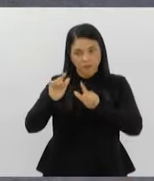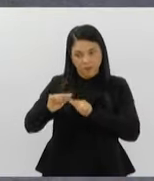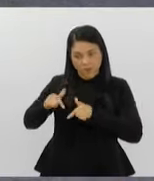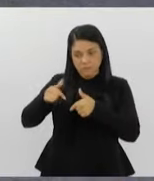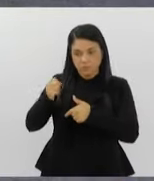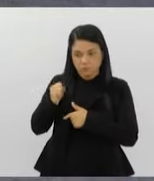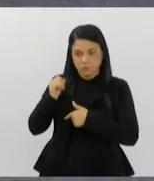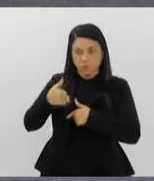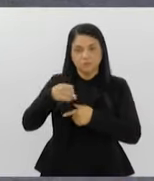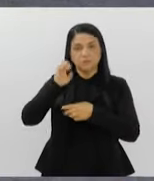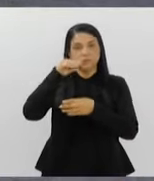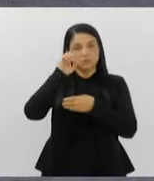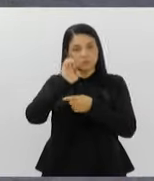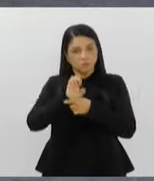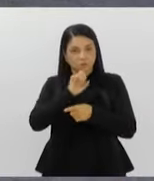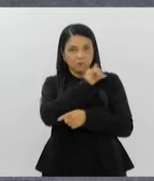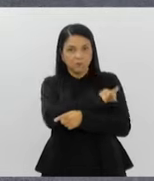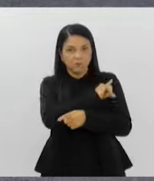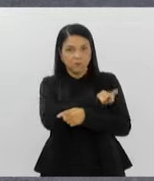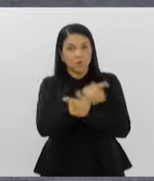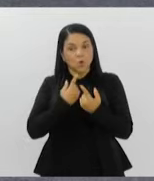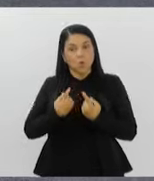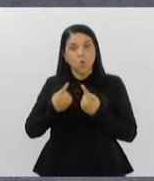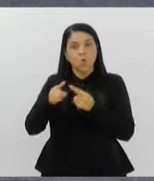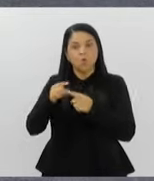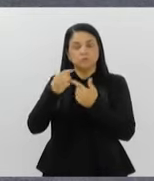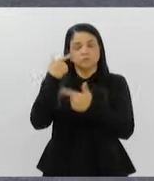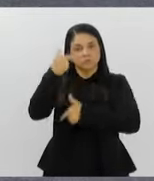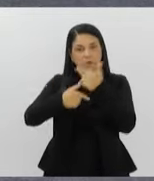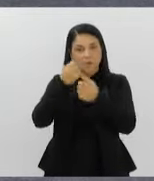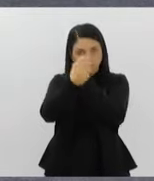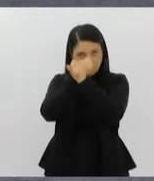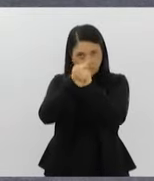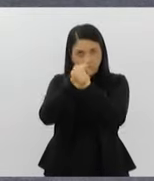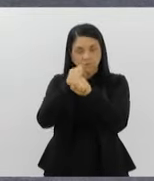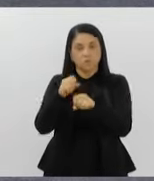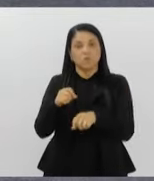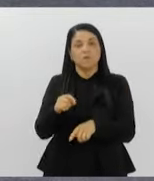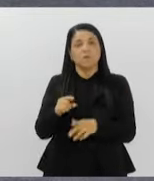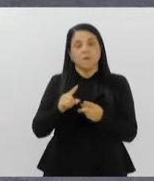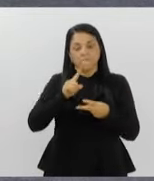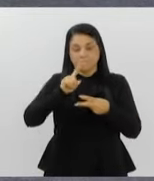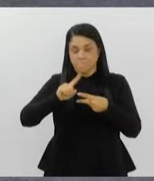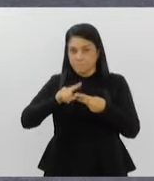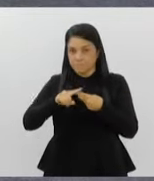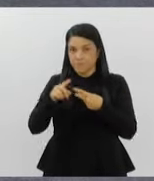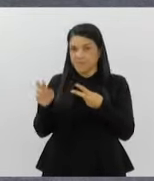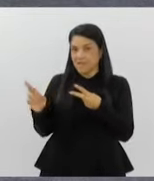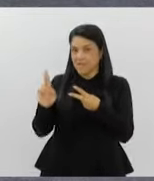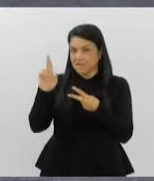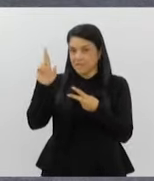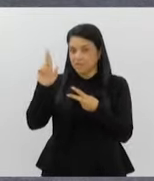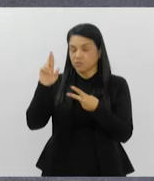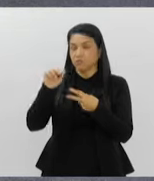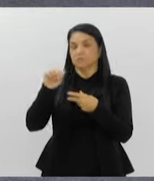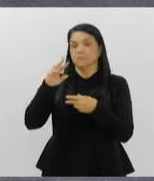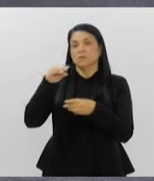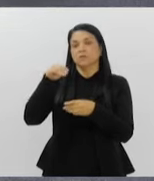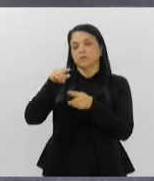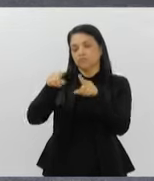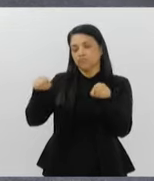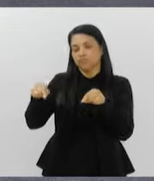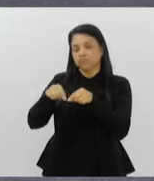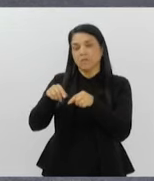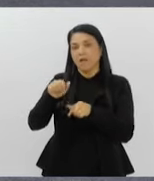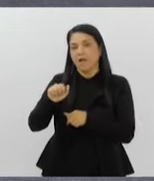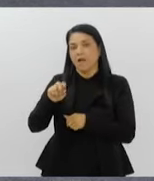aqui no Estado do Rio contra o trabalho escravo. Uma em Resende, num aviário, que havia